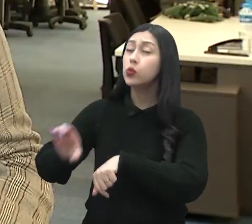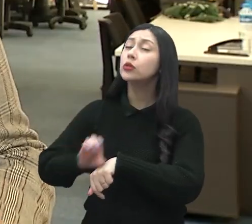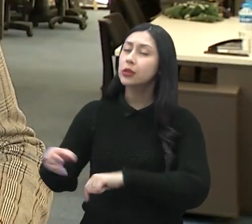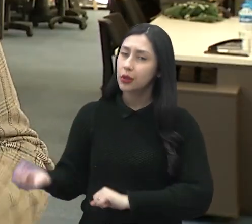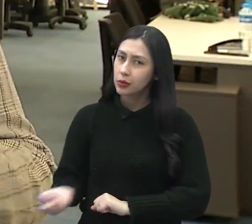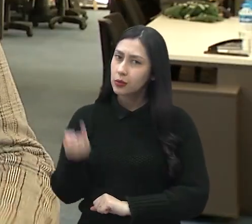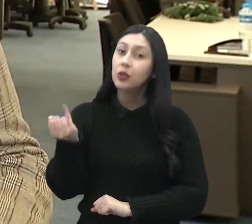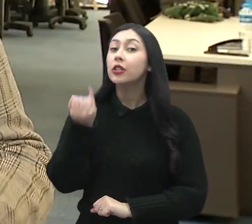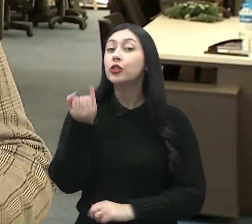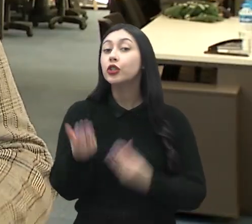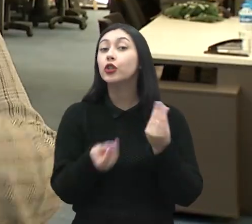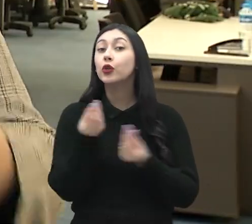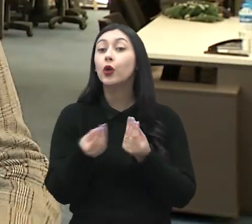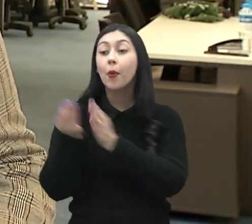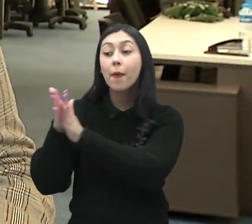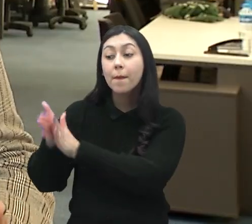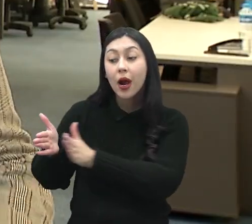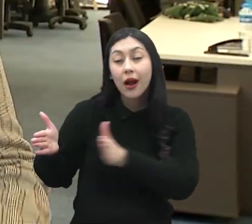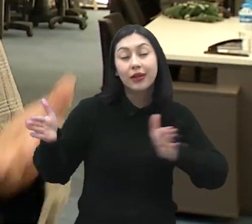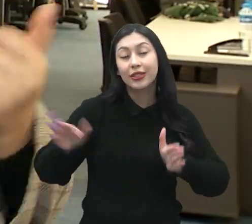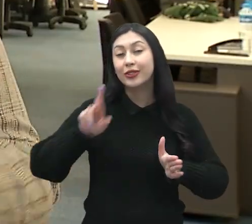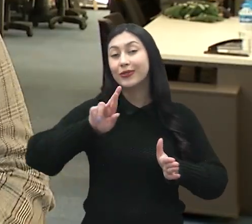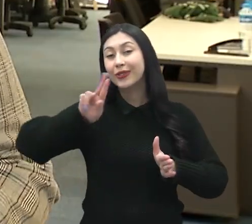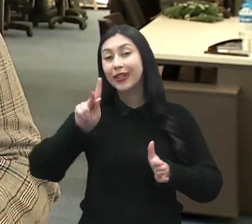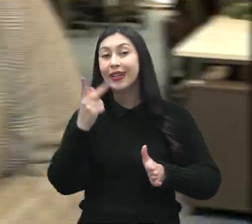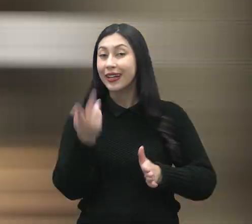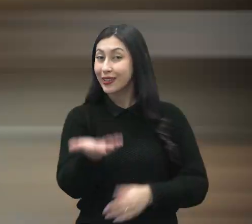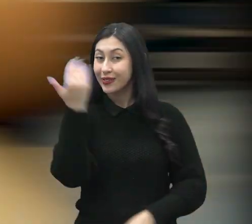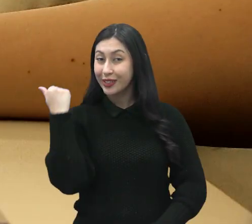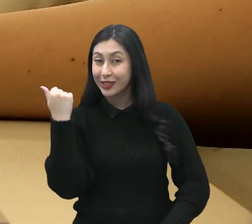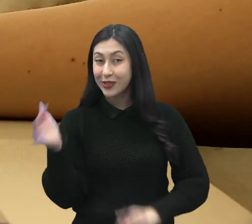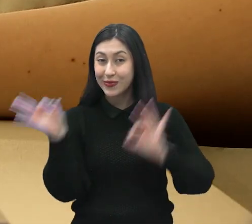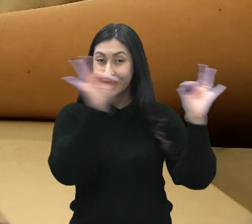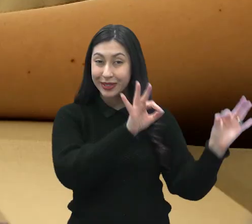e entender também como que funciona o processo do RH aqui da empresa. Então bora comigo.